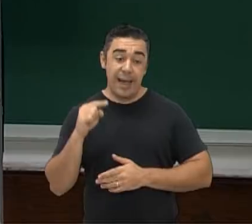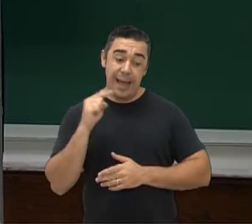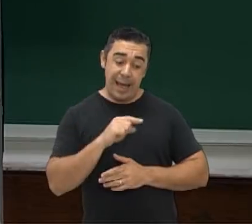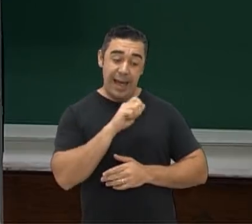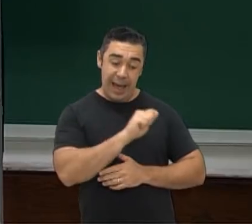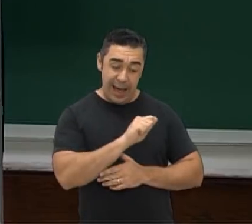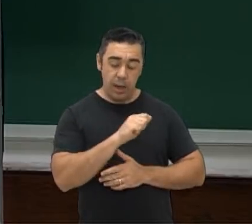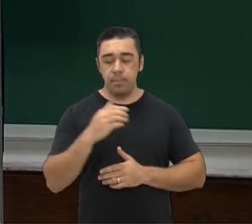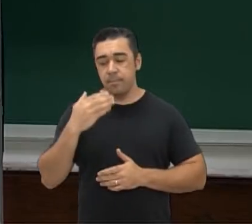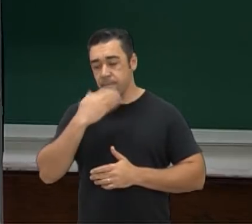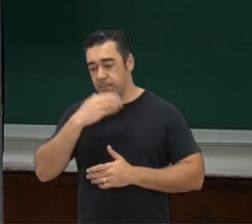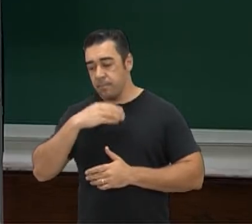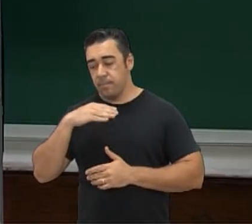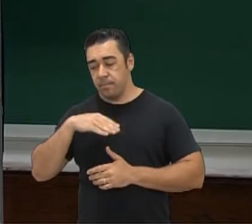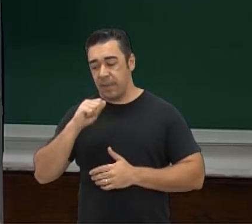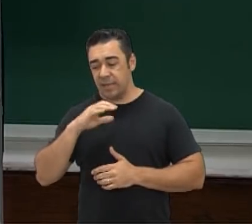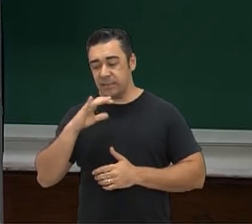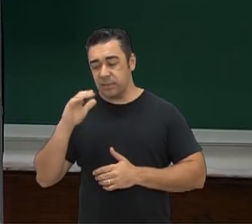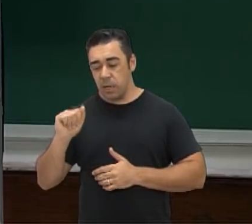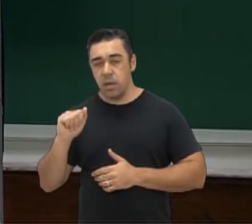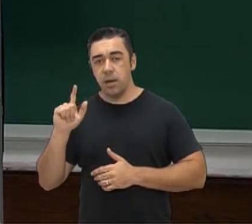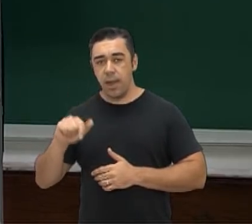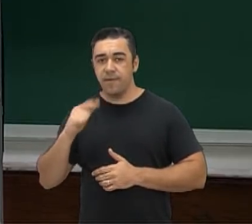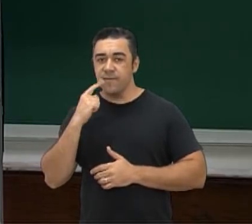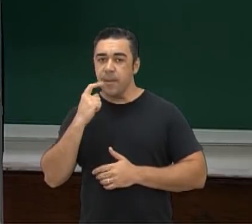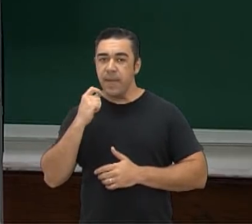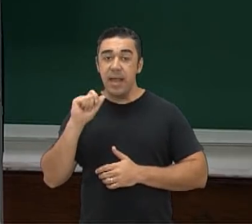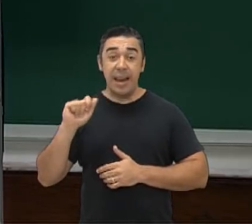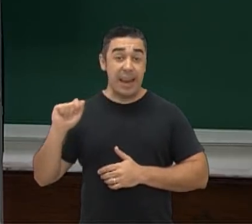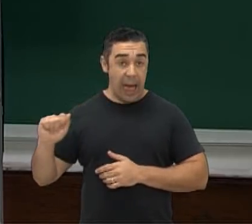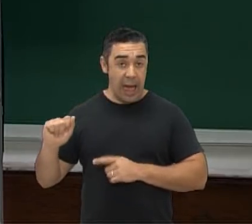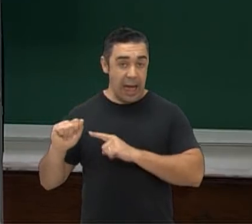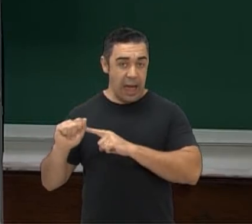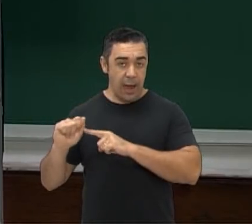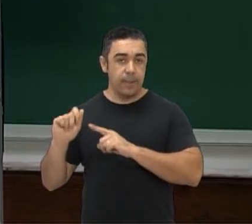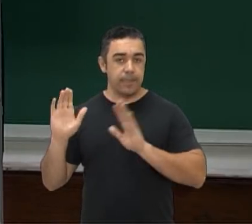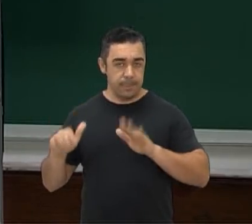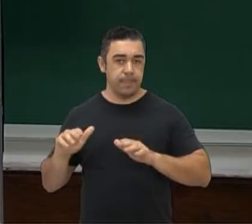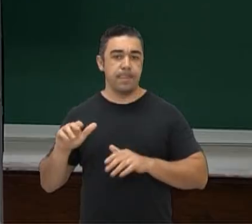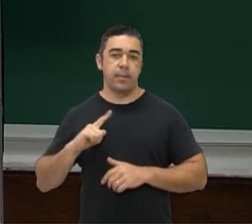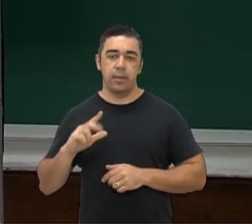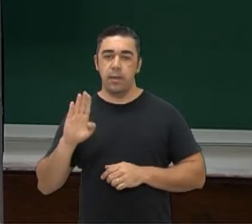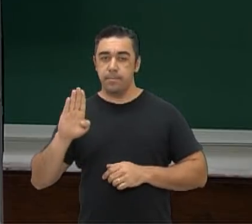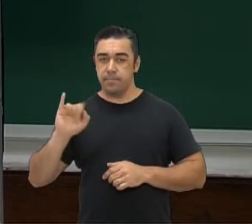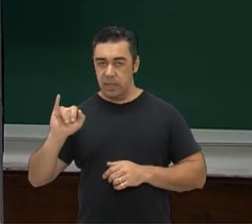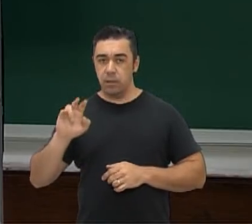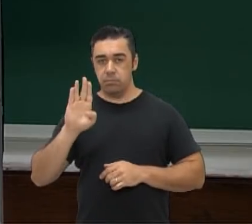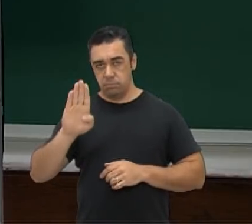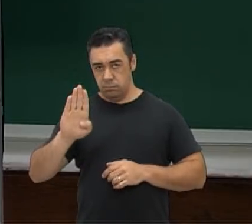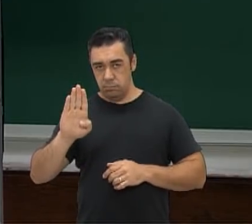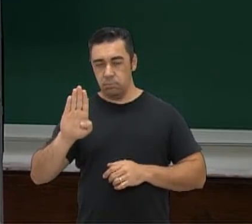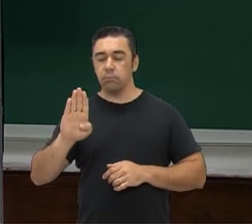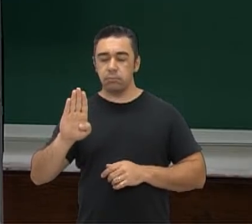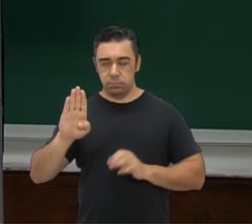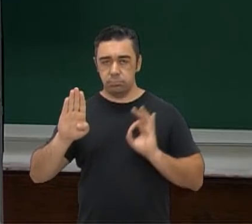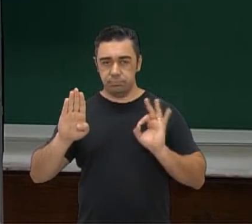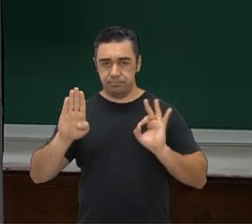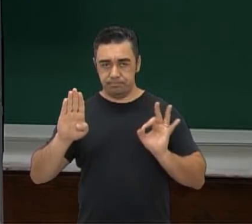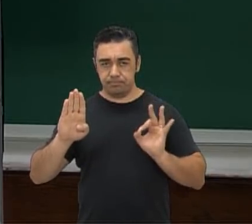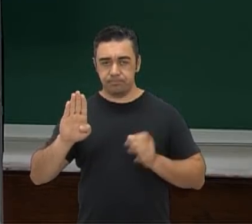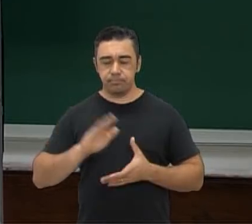a maçã, então vermelha. Então, vermelho, vermelha já é um substantivo, é um adjetivo que eu